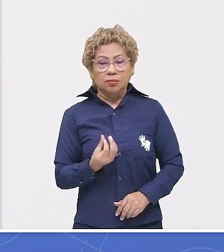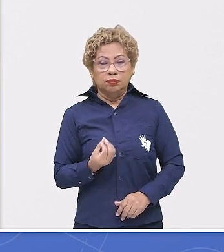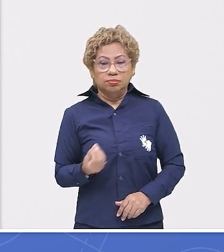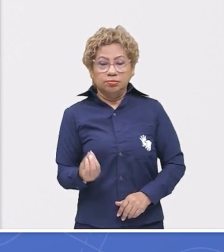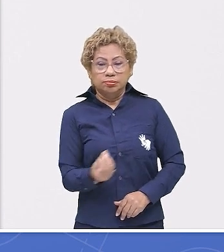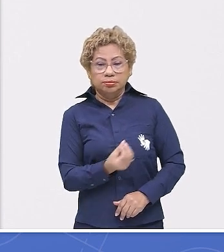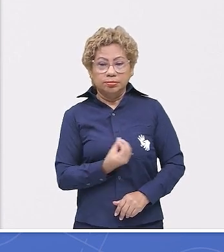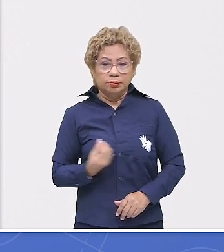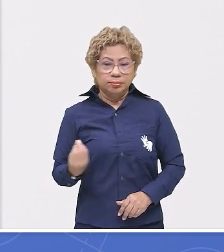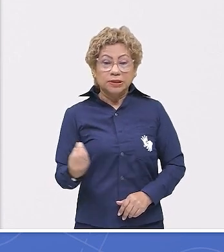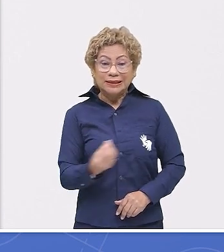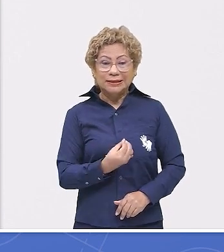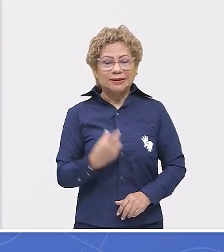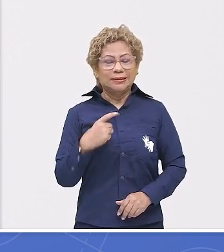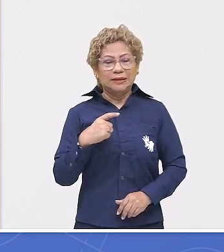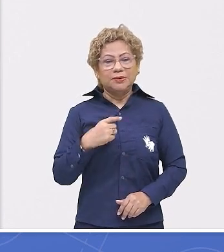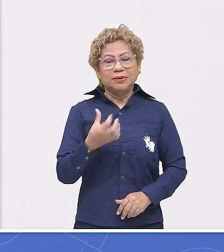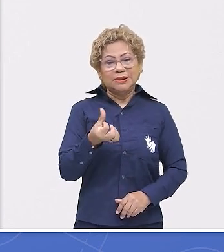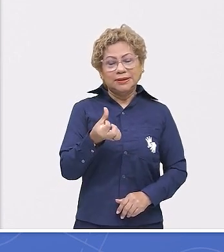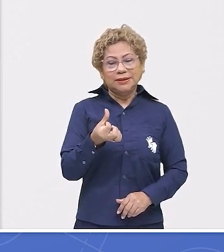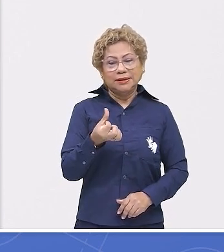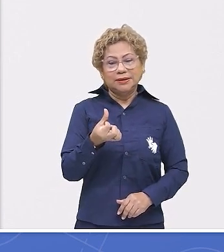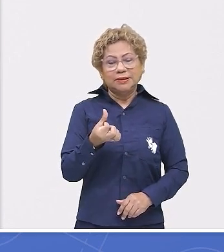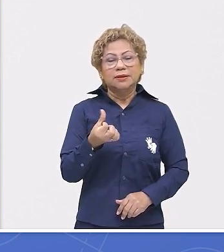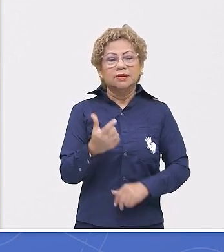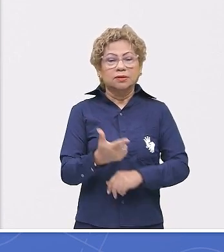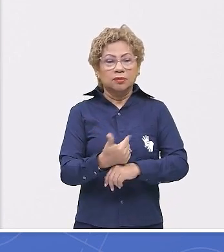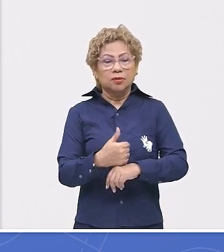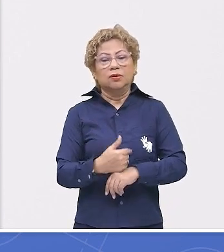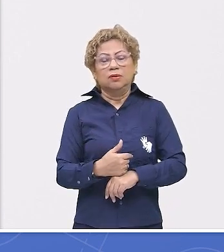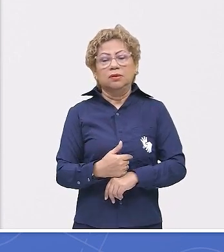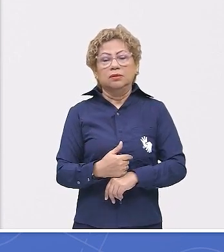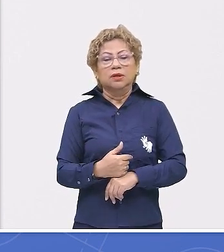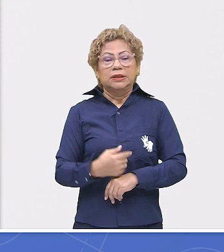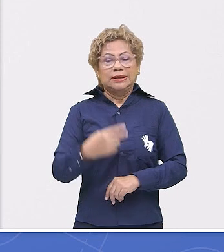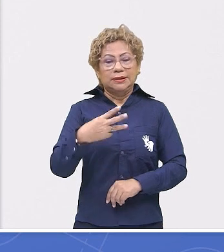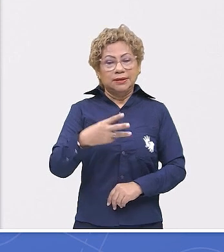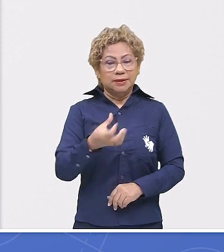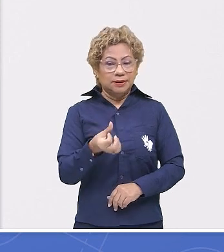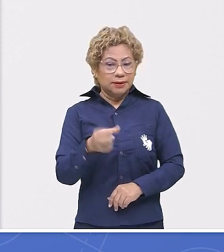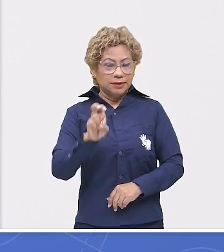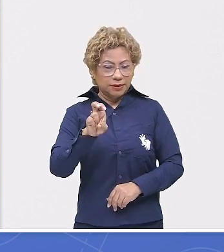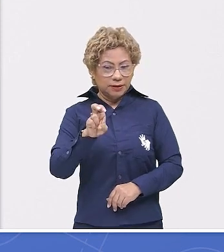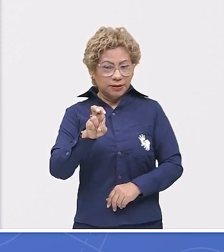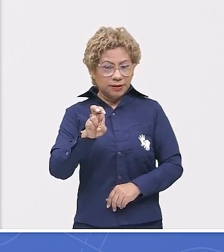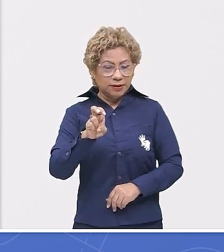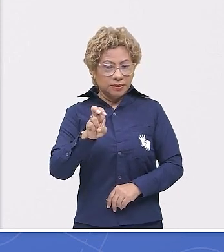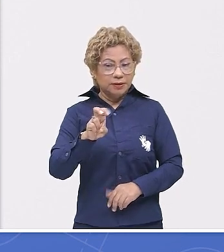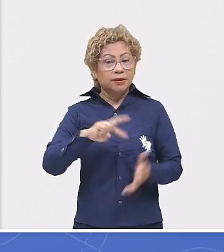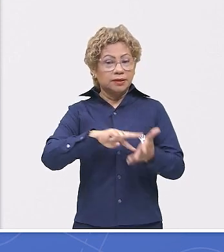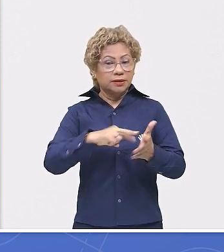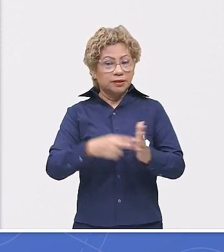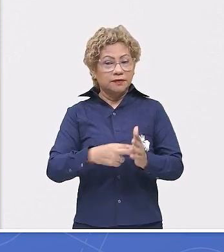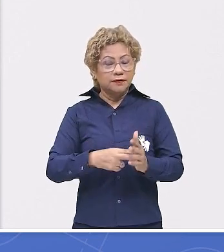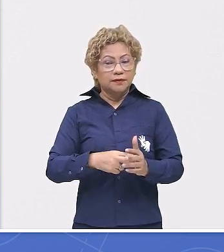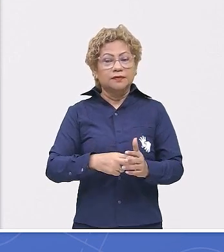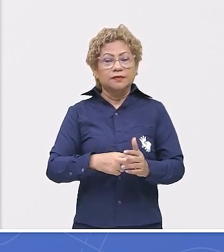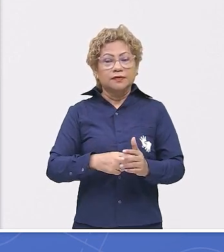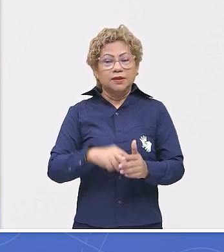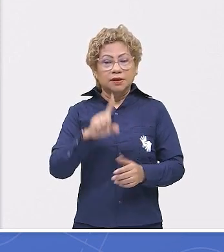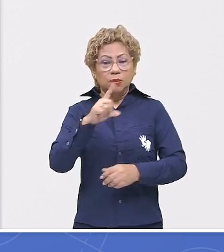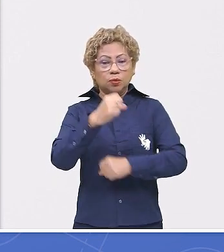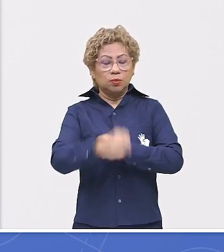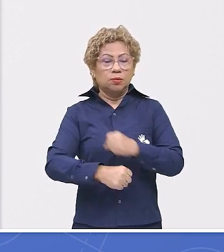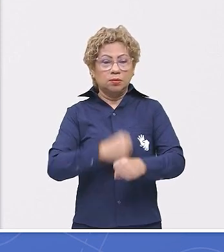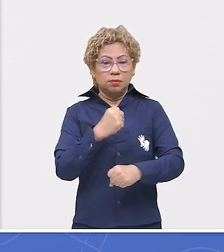6 horas, ou um ano, tá certo? Então, 365 dias ou um ano. E essas 6 horas, professora,